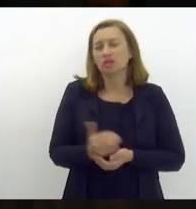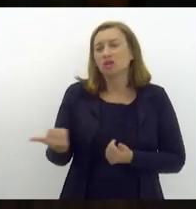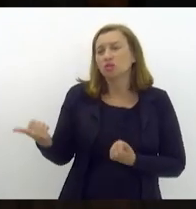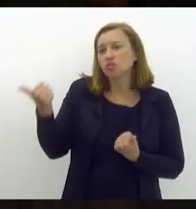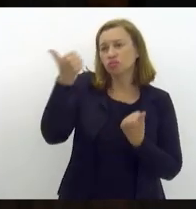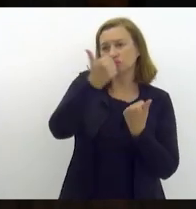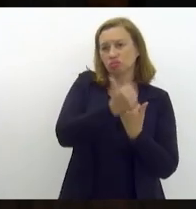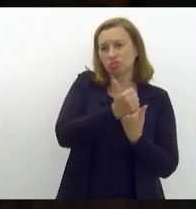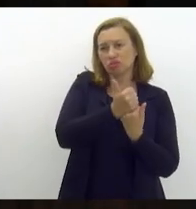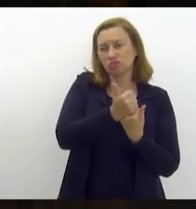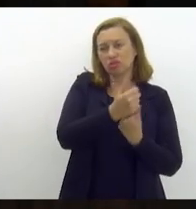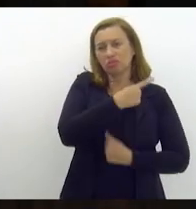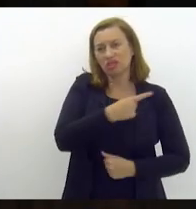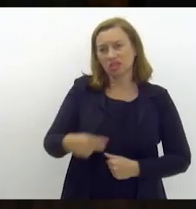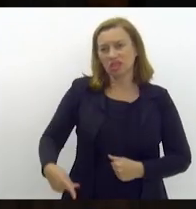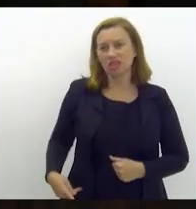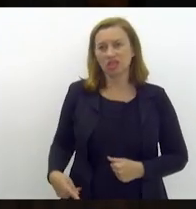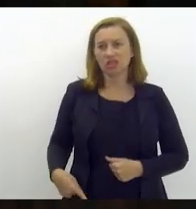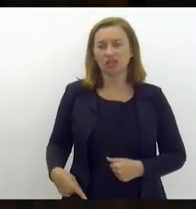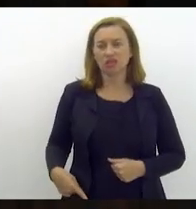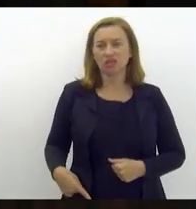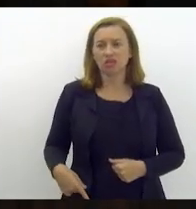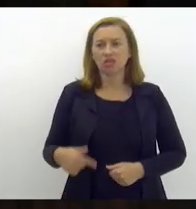assumir aqui a presidência enquanto eu faço